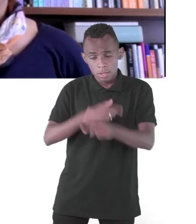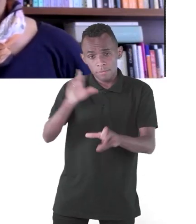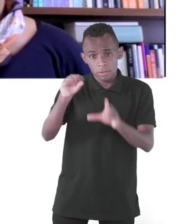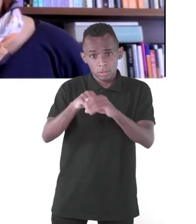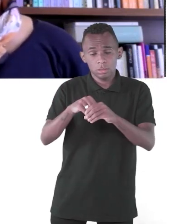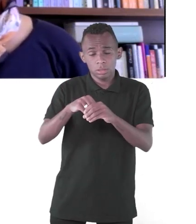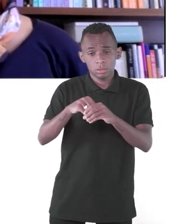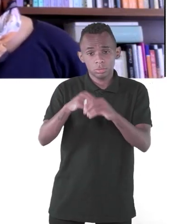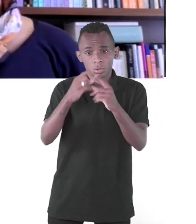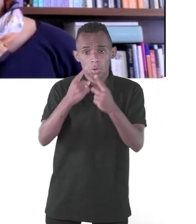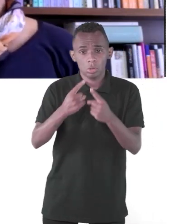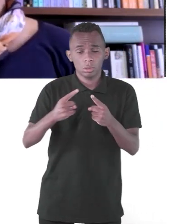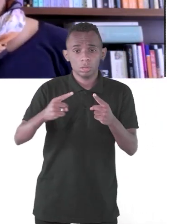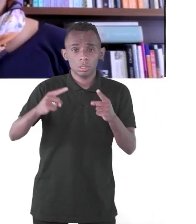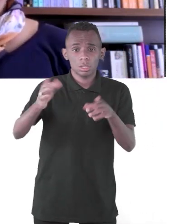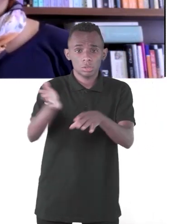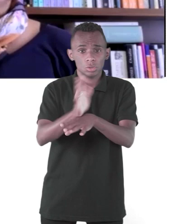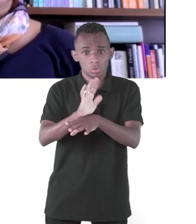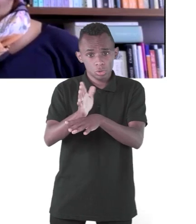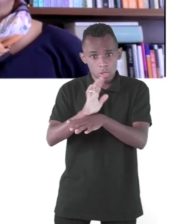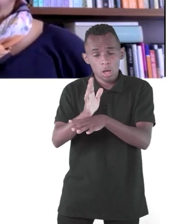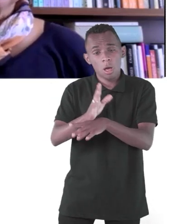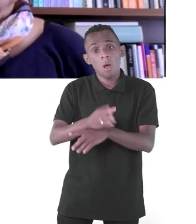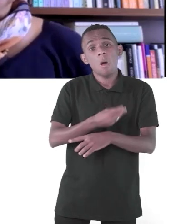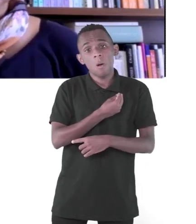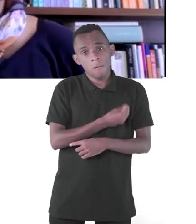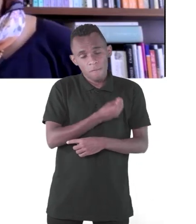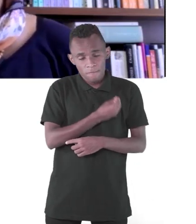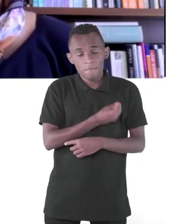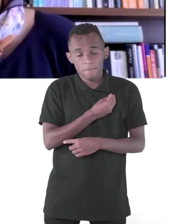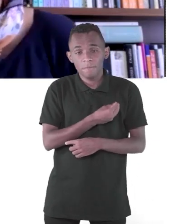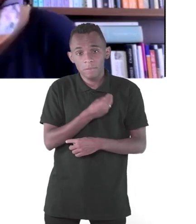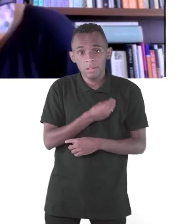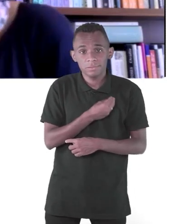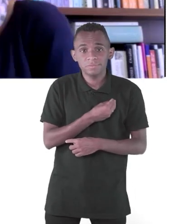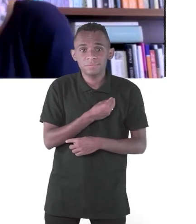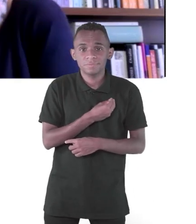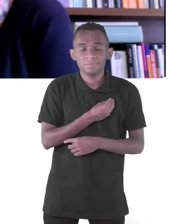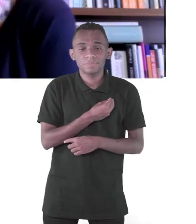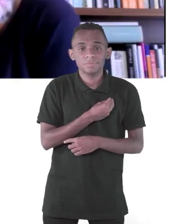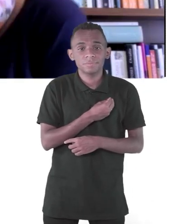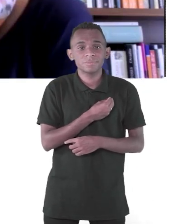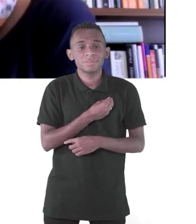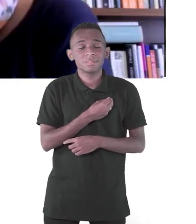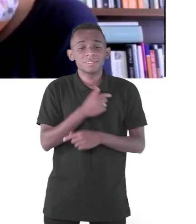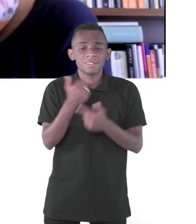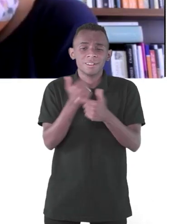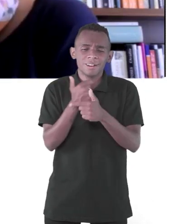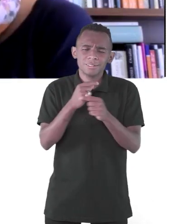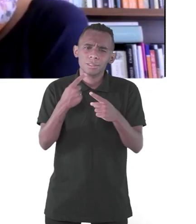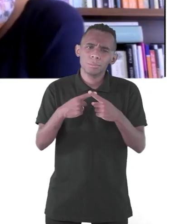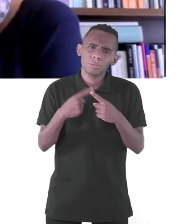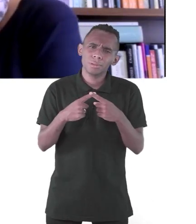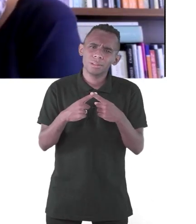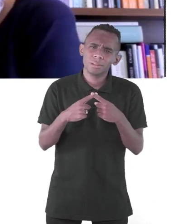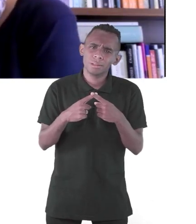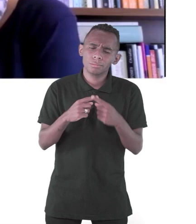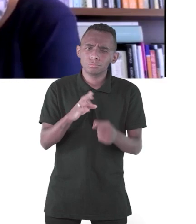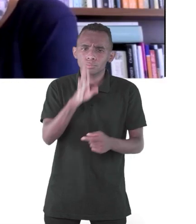orquestras de cinema, né? Nas trilhas, né? Fazendo trilha ao vivo para o filme mudo. E isso é muito engraçado, que mudo ele não era,